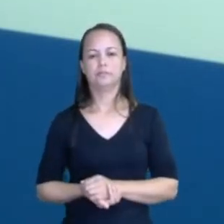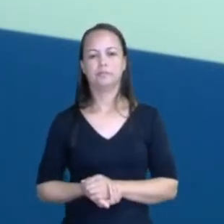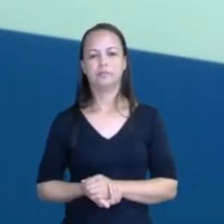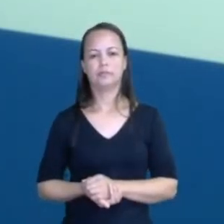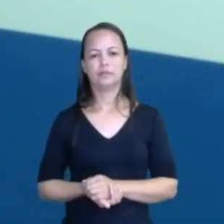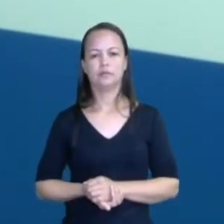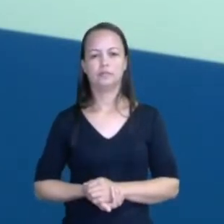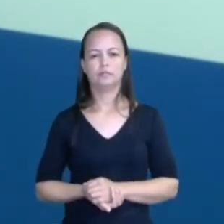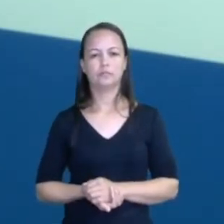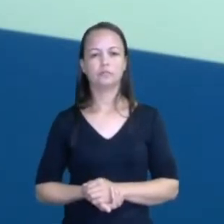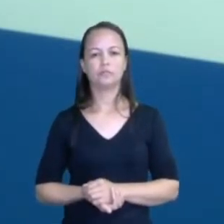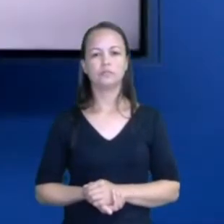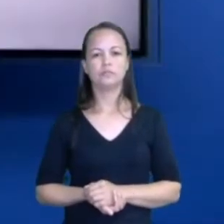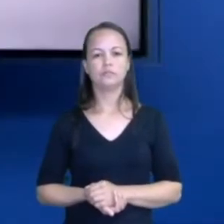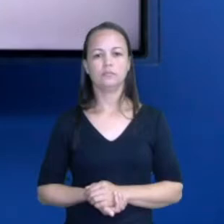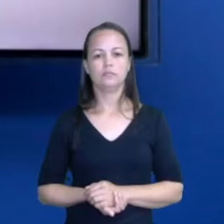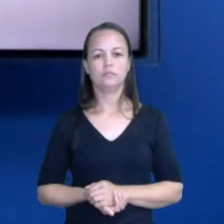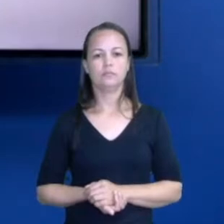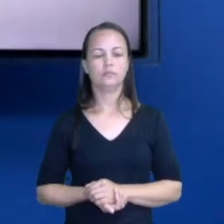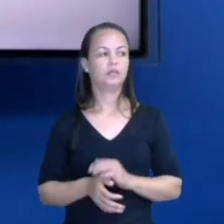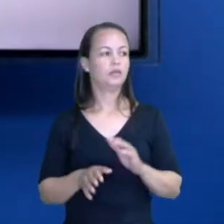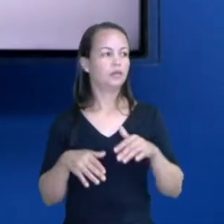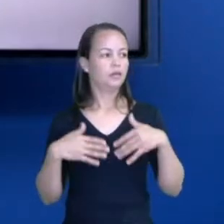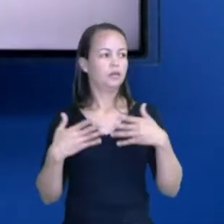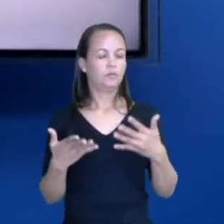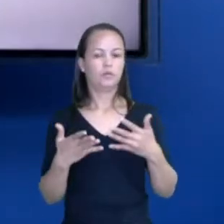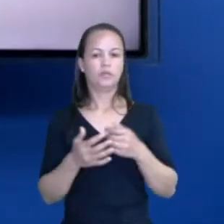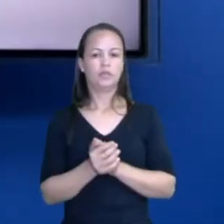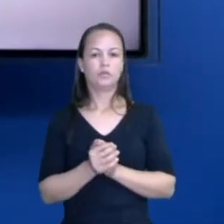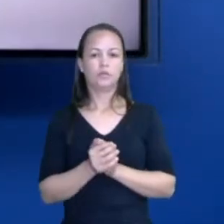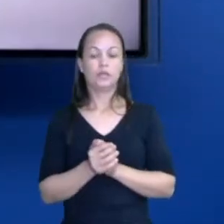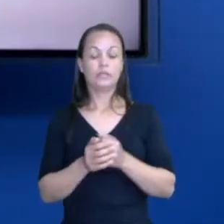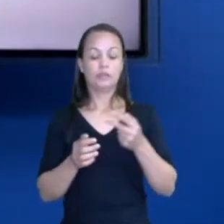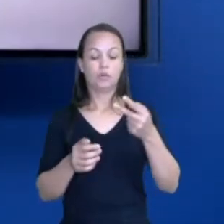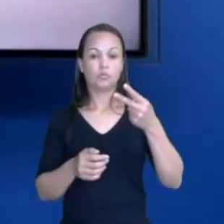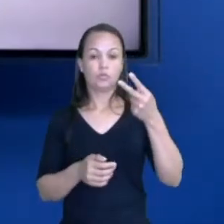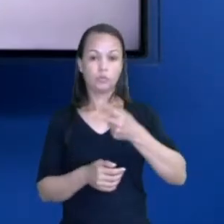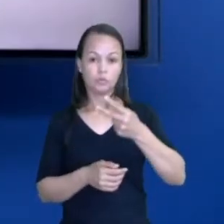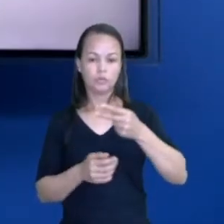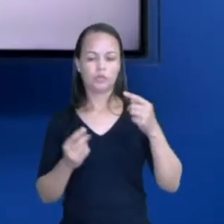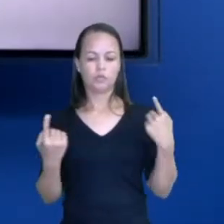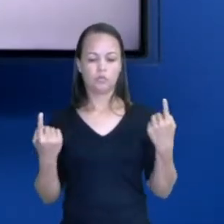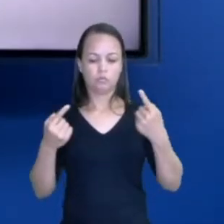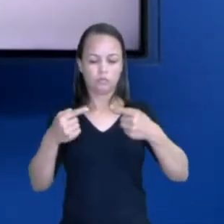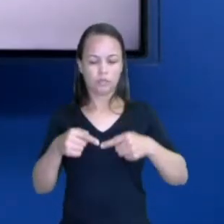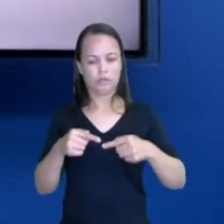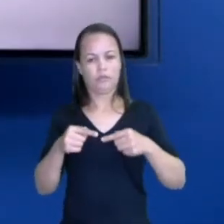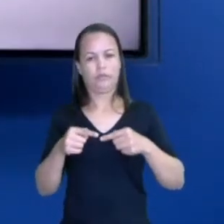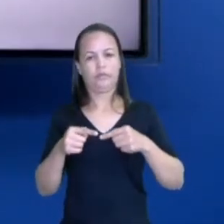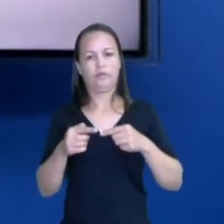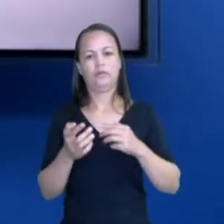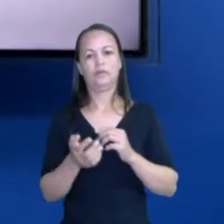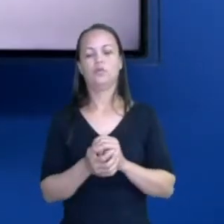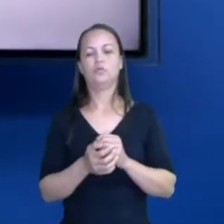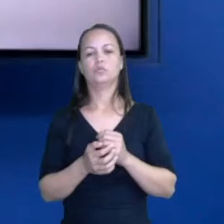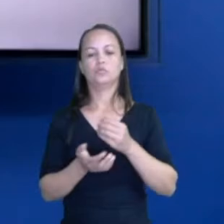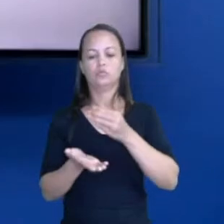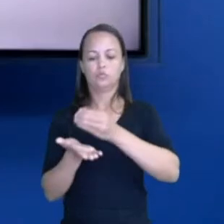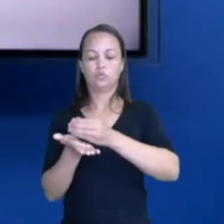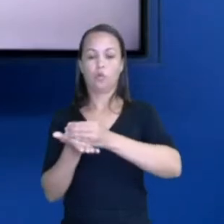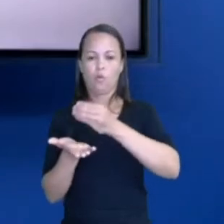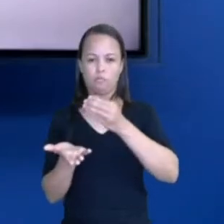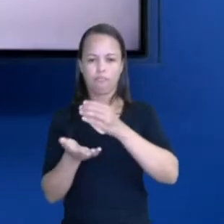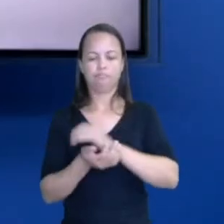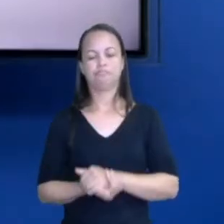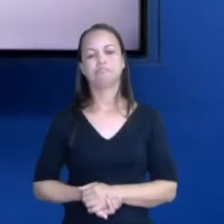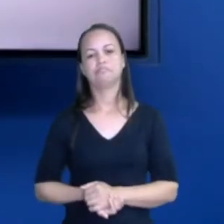bem? Portanto, gente, esse foi o nosso segundo desafio, que é o segundo desafio dos copos, tá